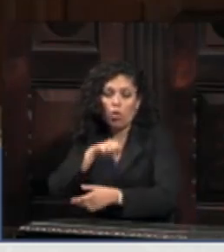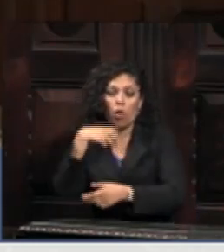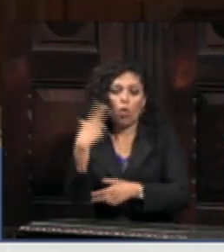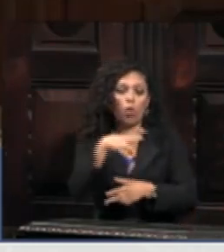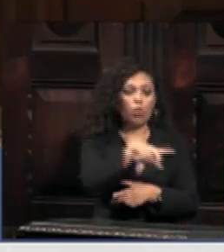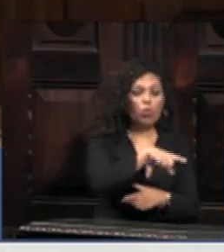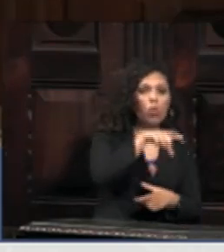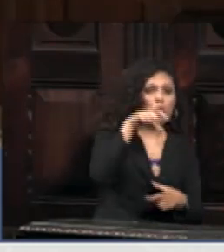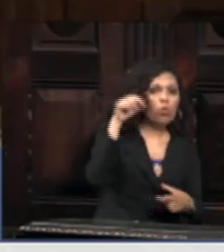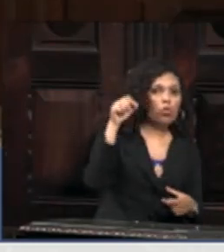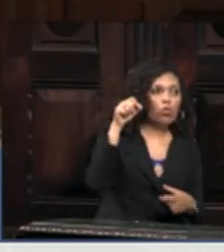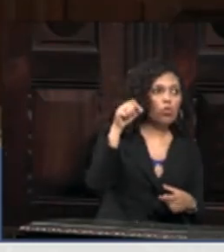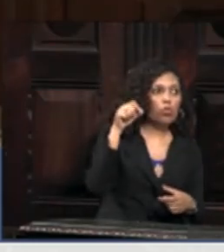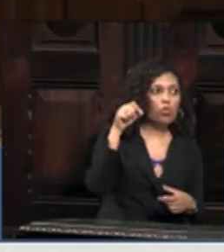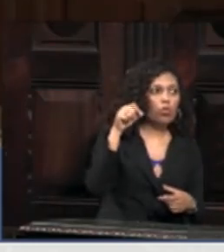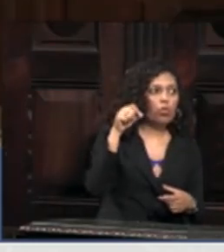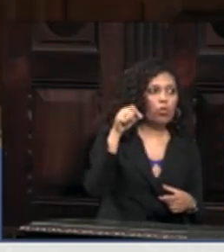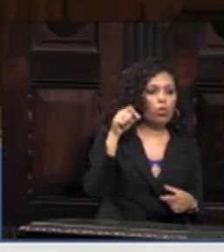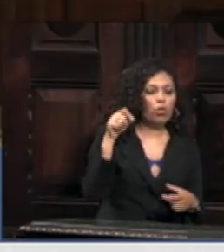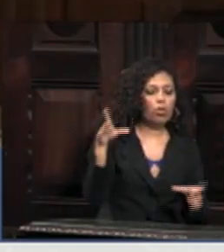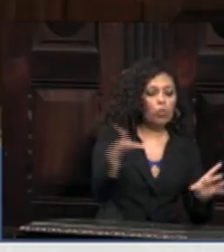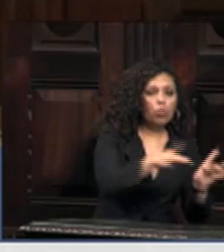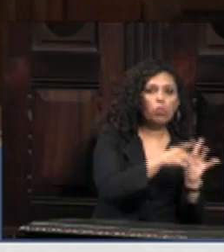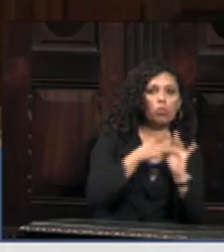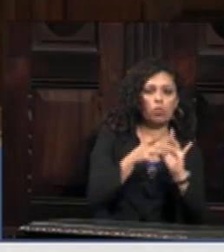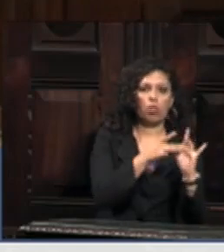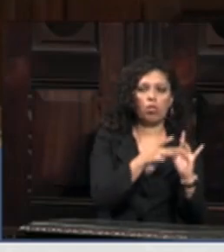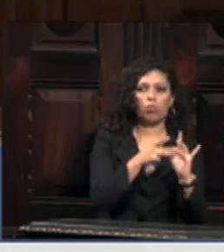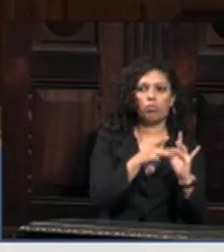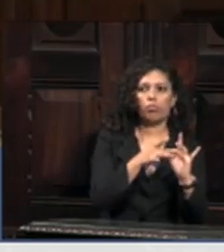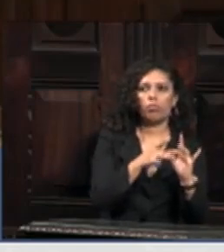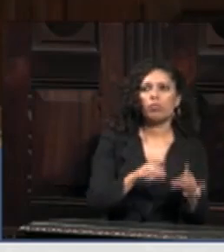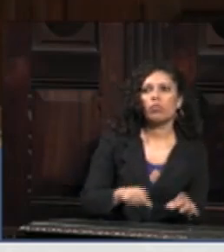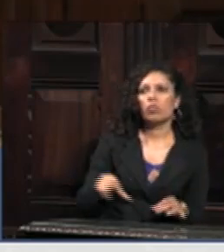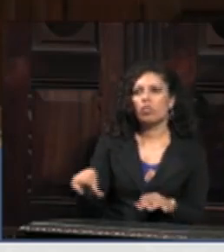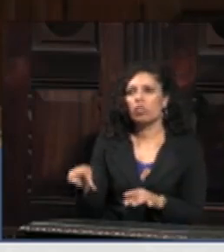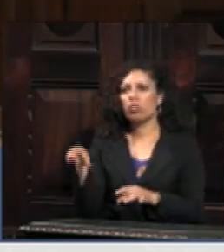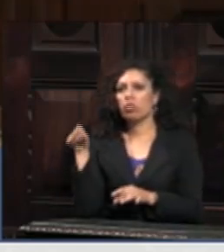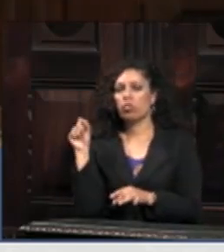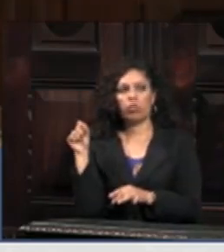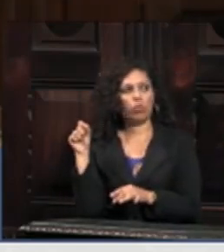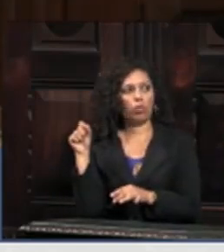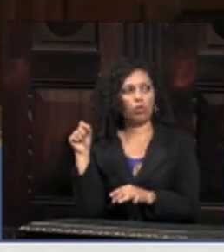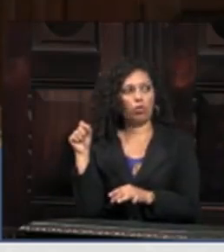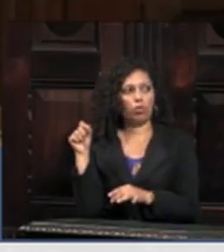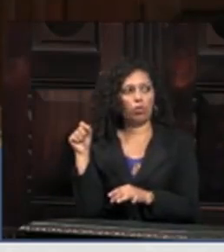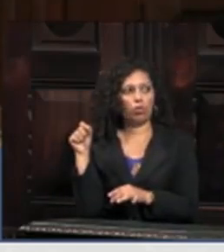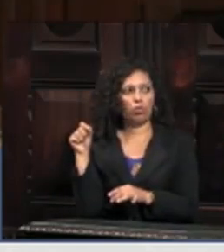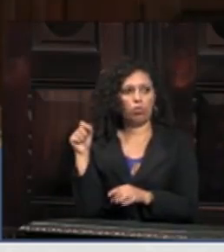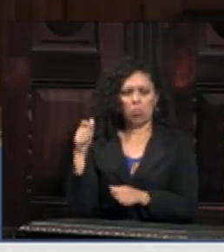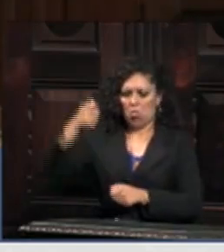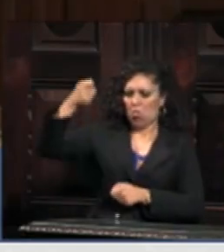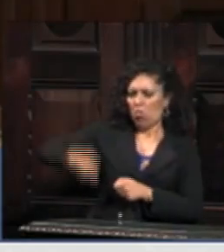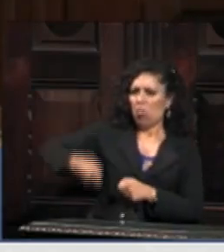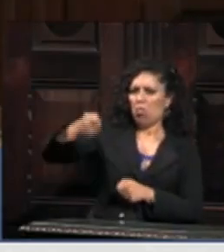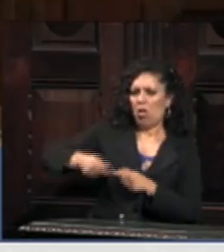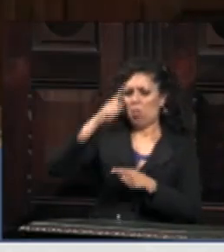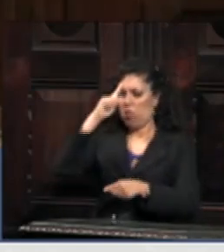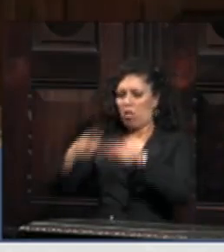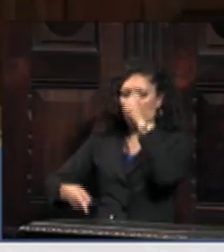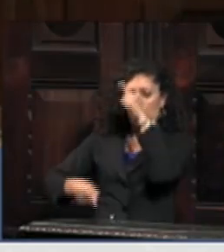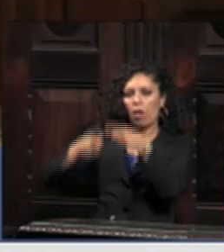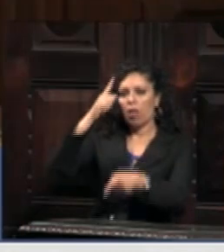o espírito de coletividade. Ou você escolhe o autoritarismo, ou